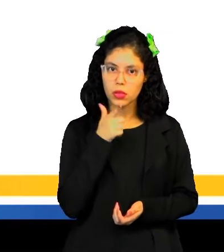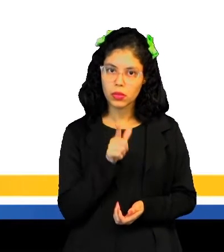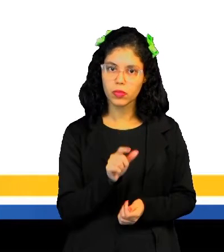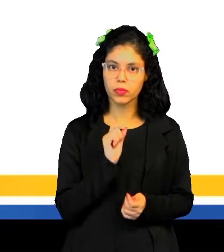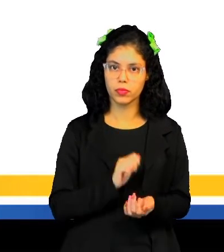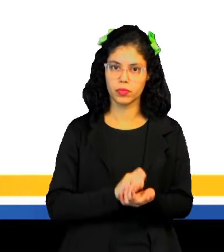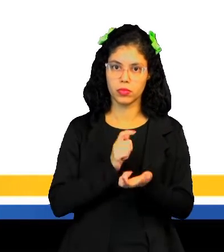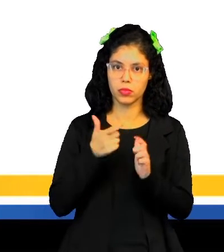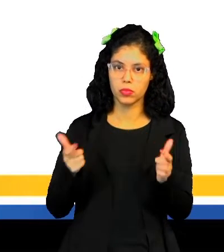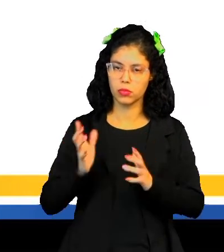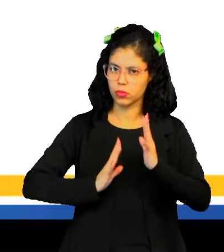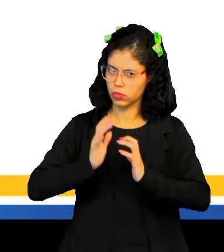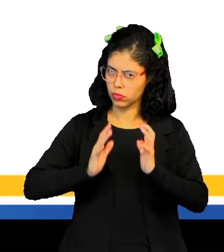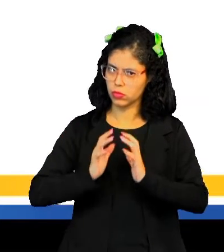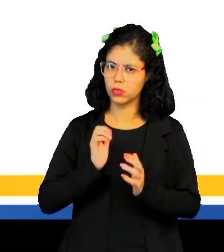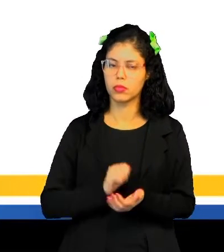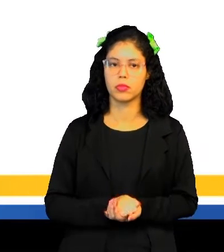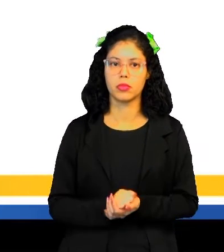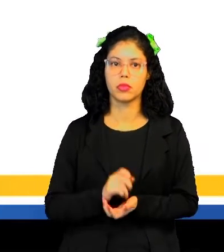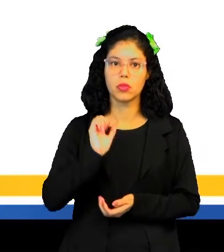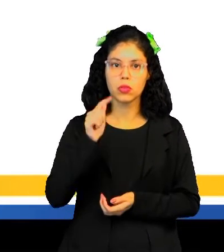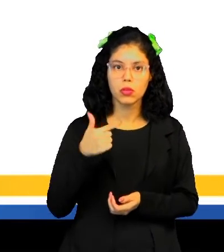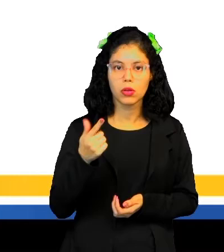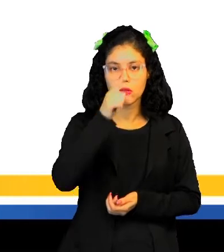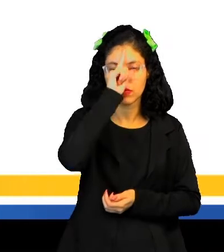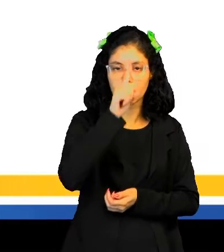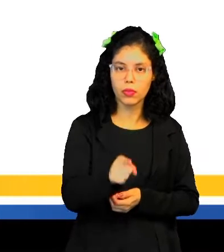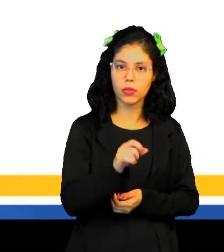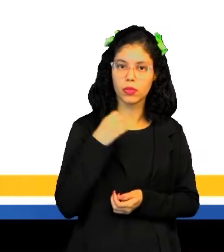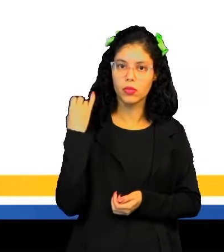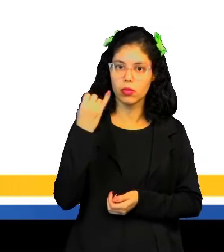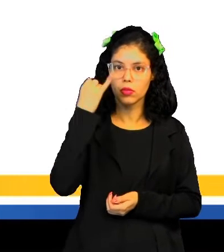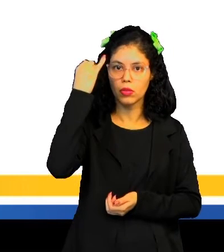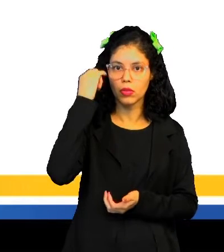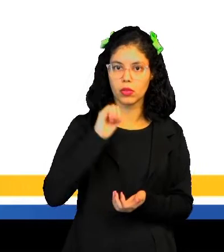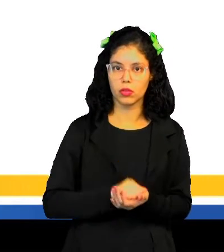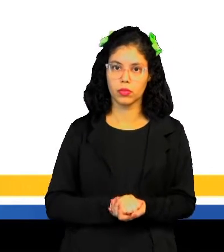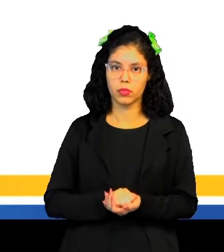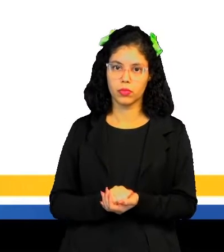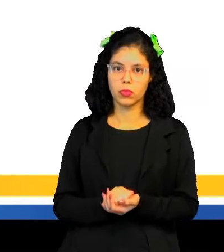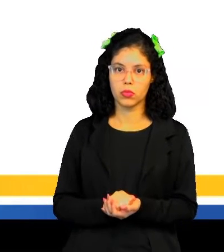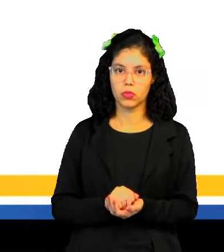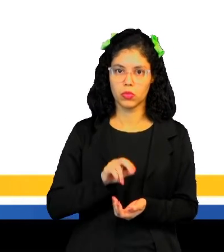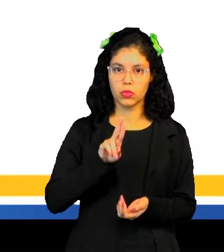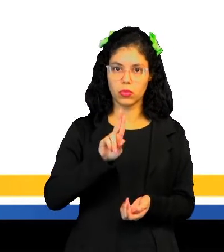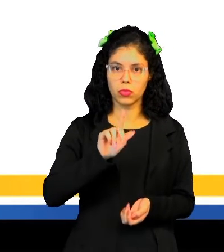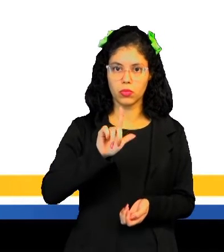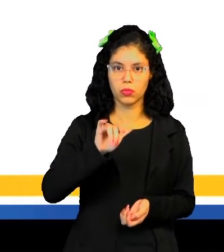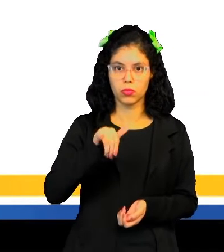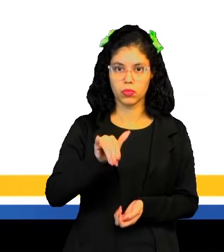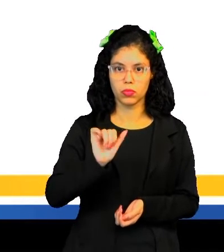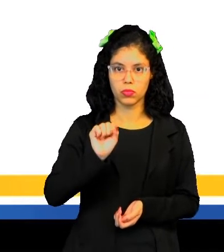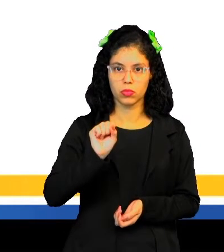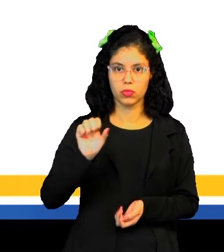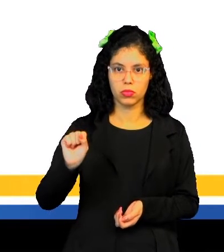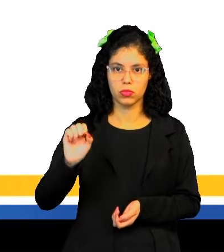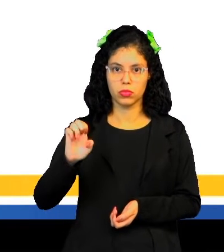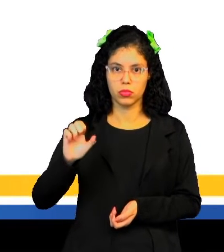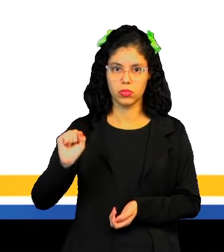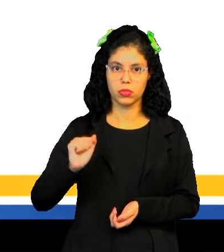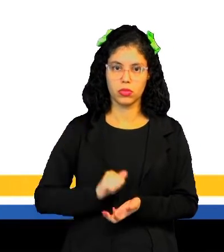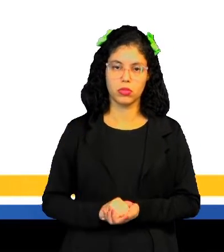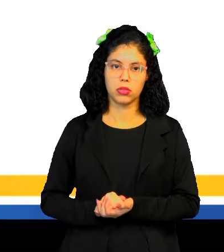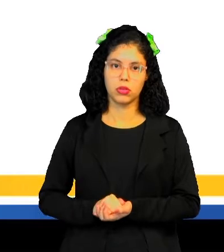e sem grandes atritos. Uma outra liderança importante, né, nessa luta contra a ditadura foi